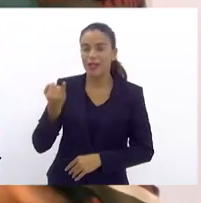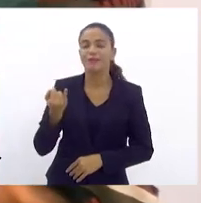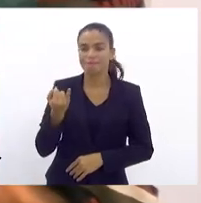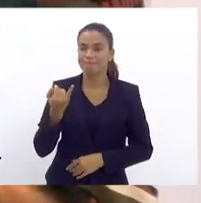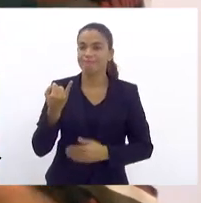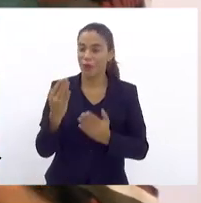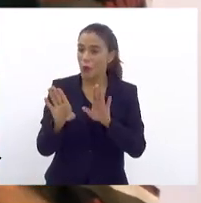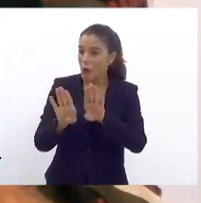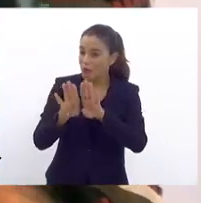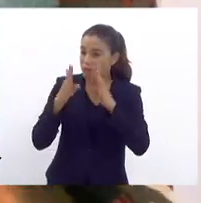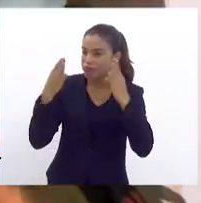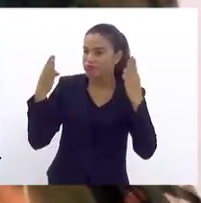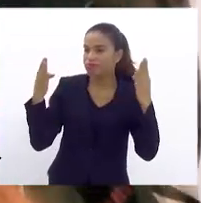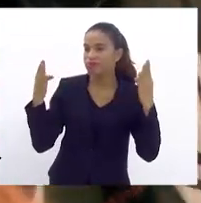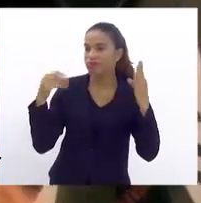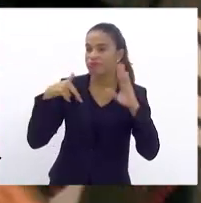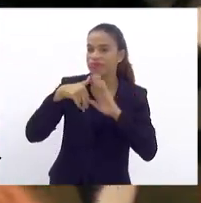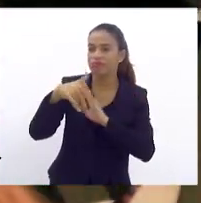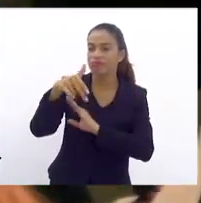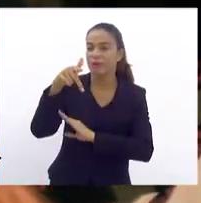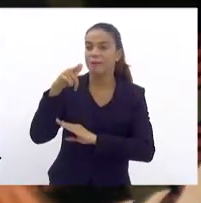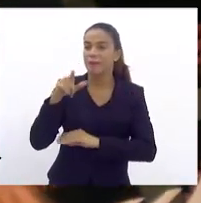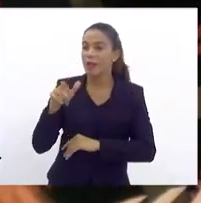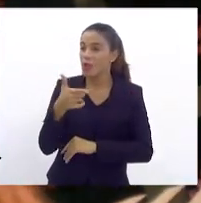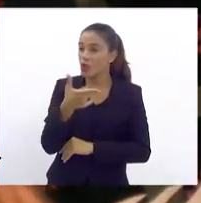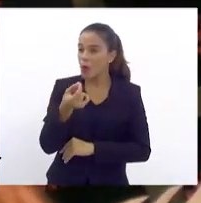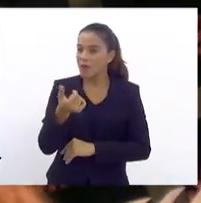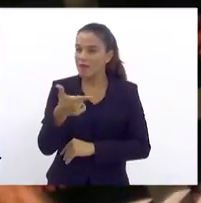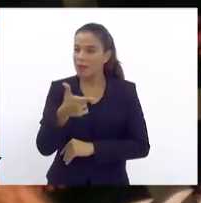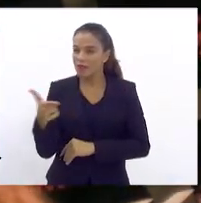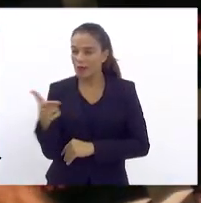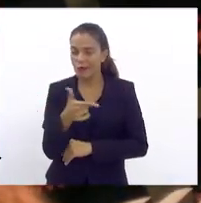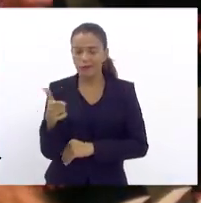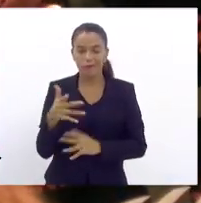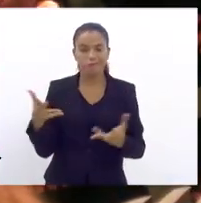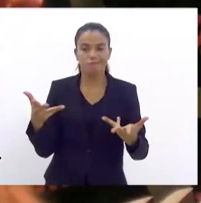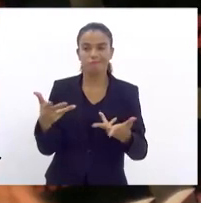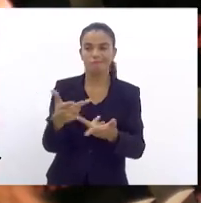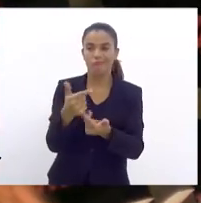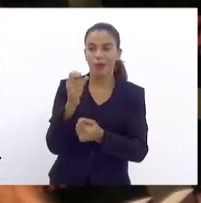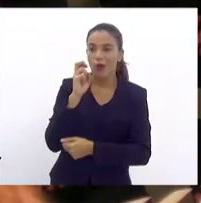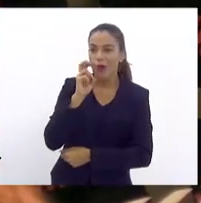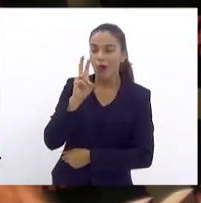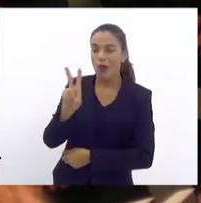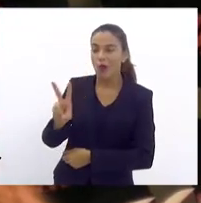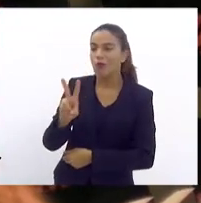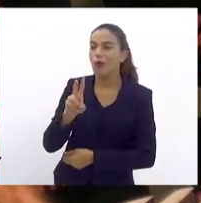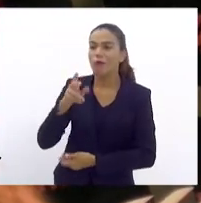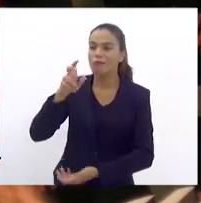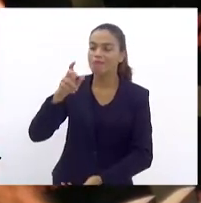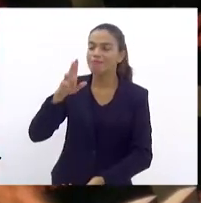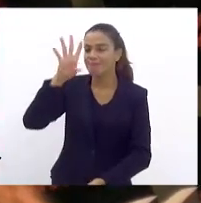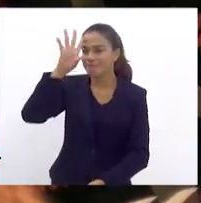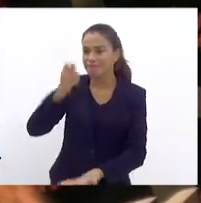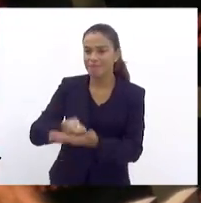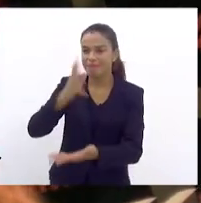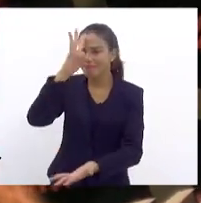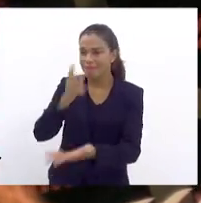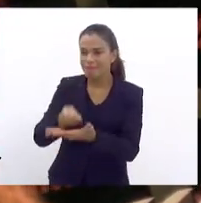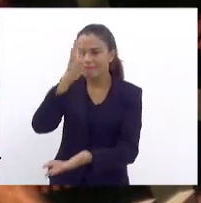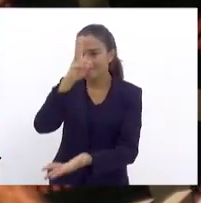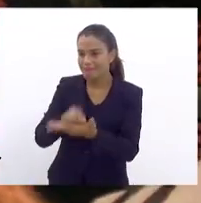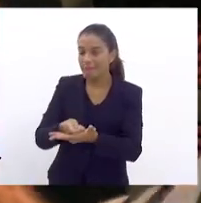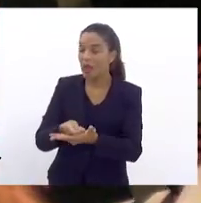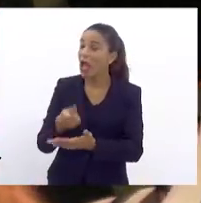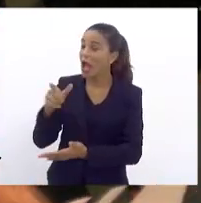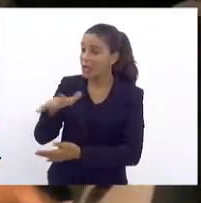feito no final de 2022 foi Fantástico eu vi sentença sair no mesmo dia né de casos